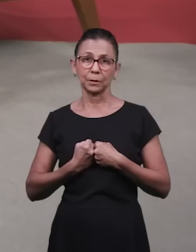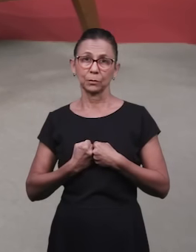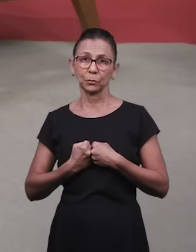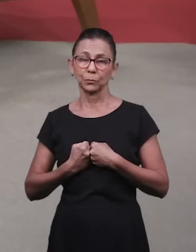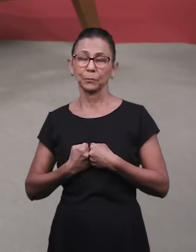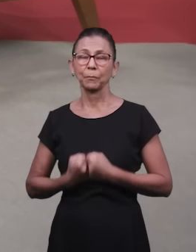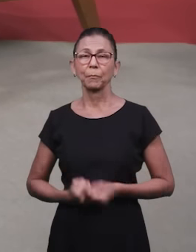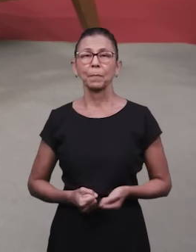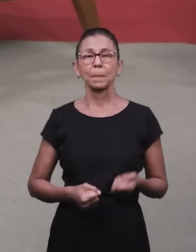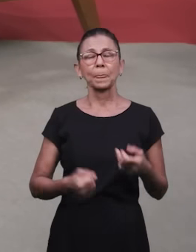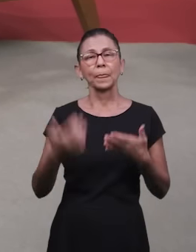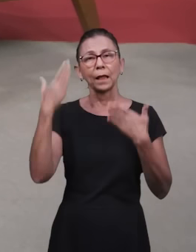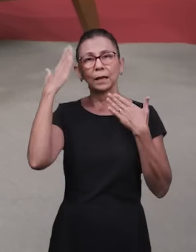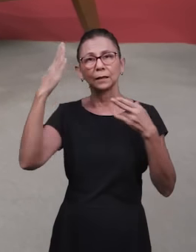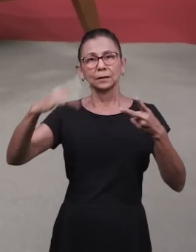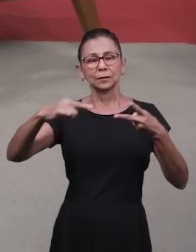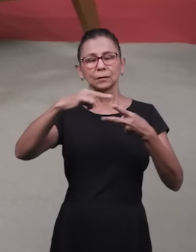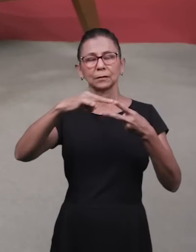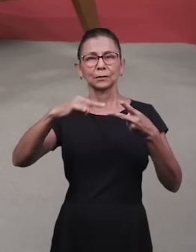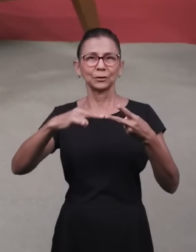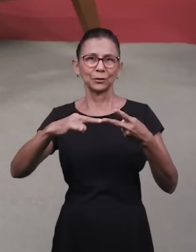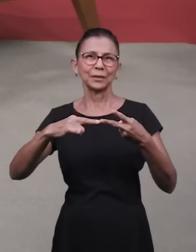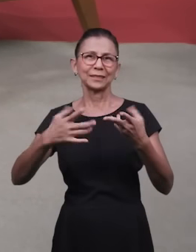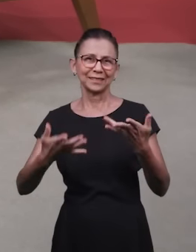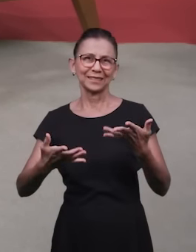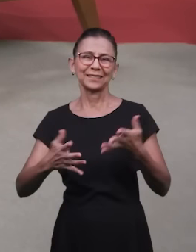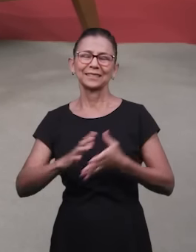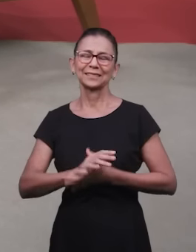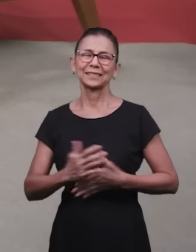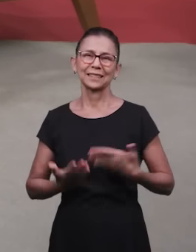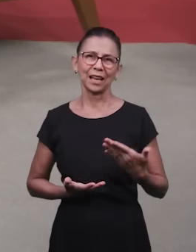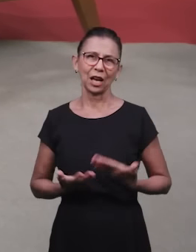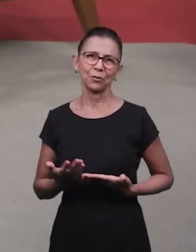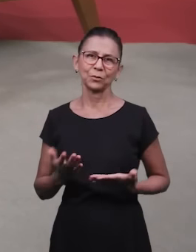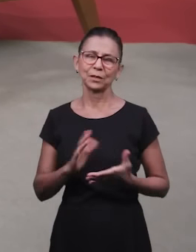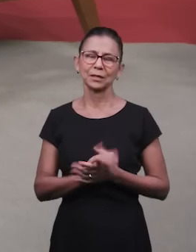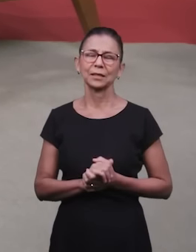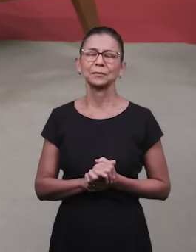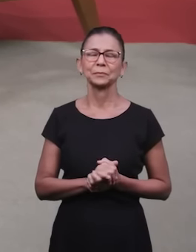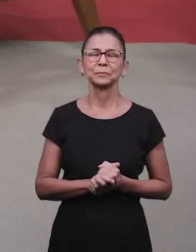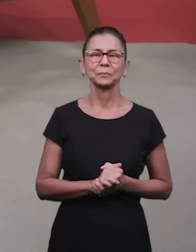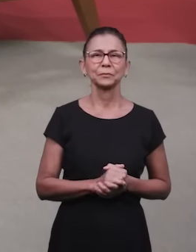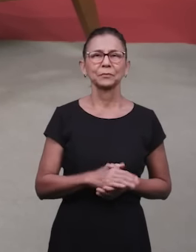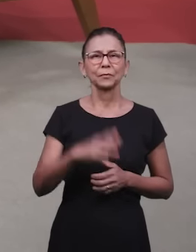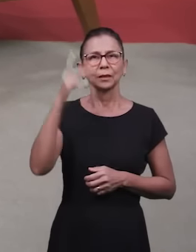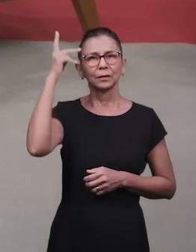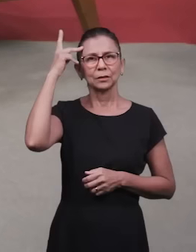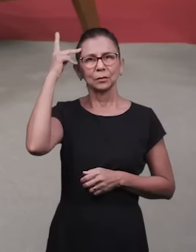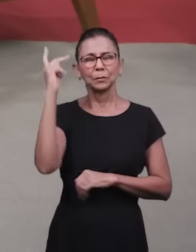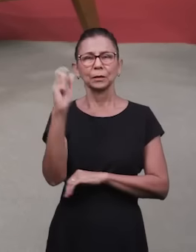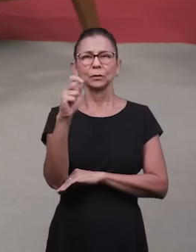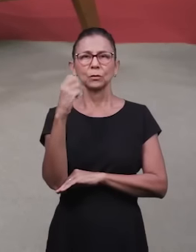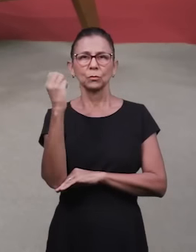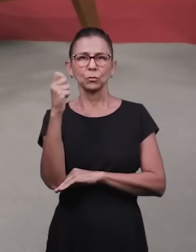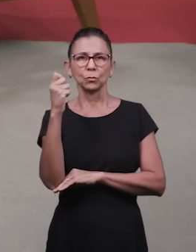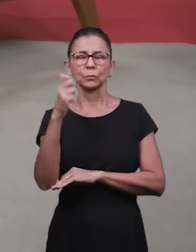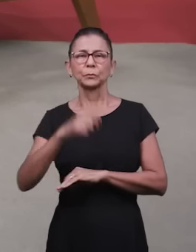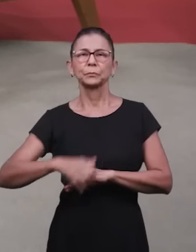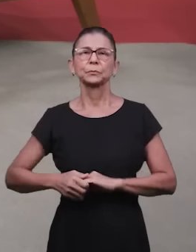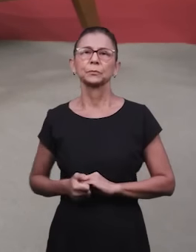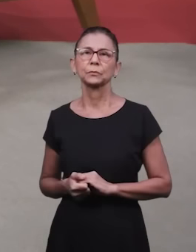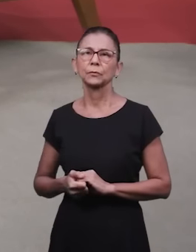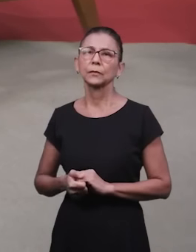Marco Russo e também à irmã Solange, lá de Canela, no Rio Grande do Sul. Marco Russo de São Paulo e Solange de Canela, no sul do país, no